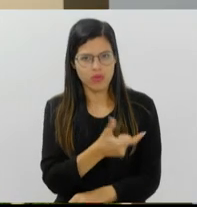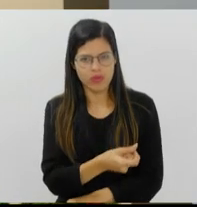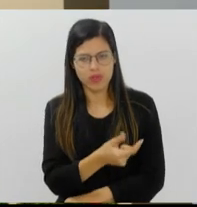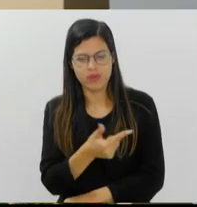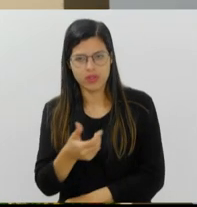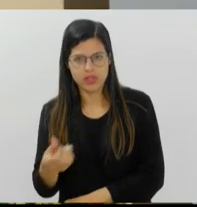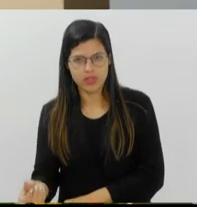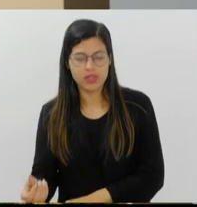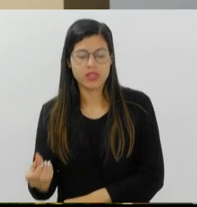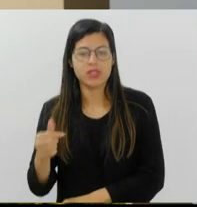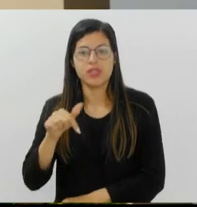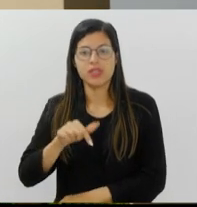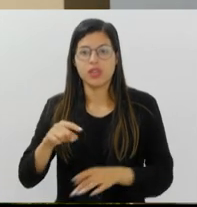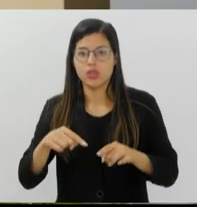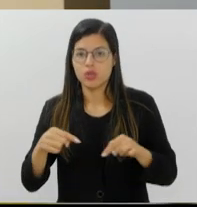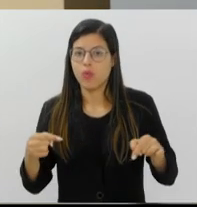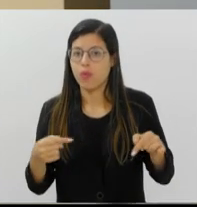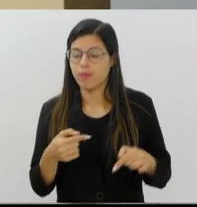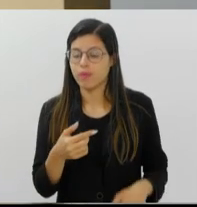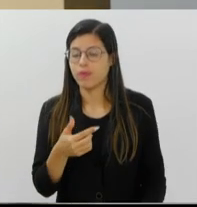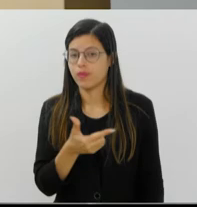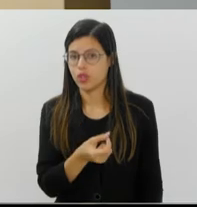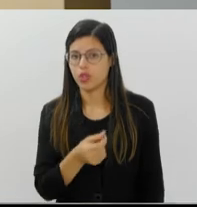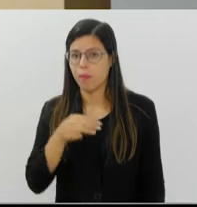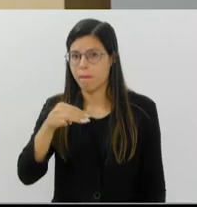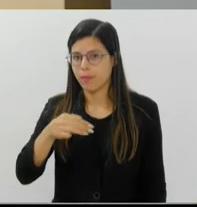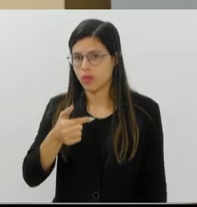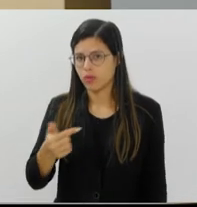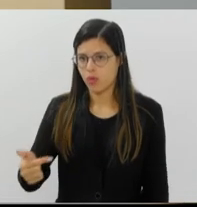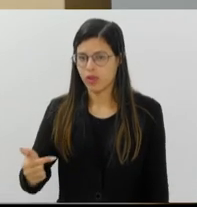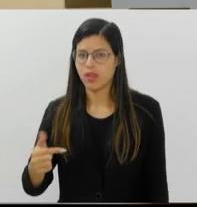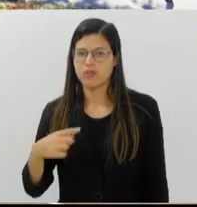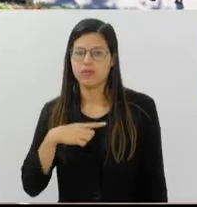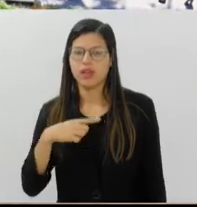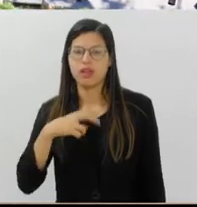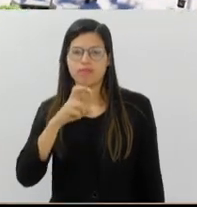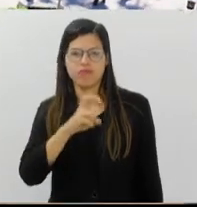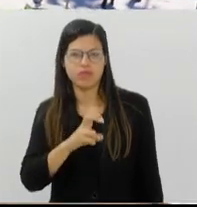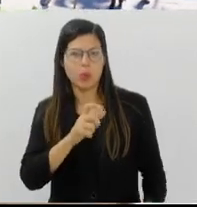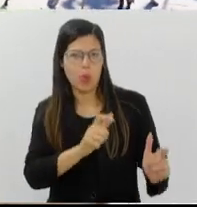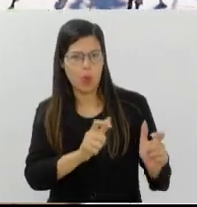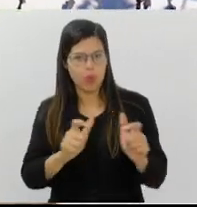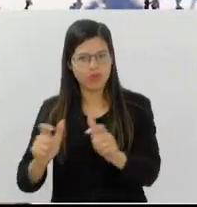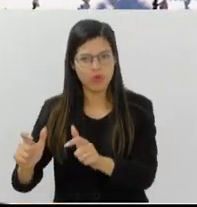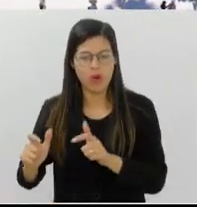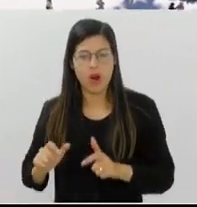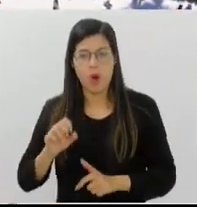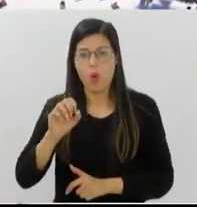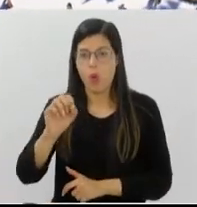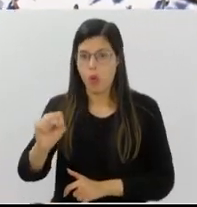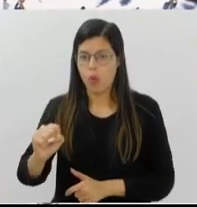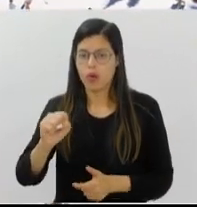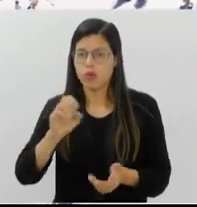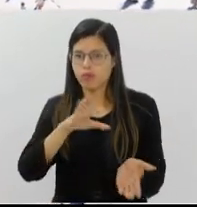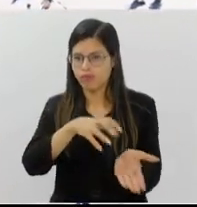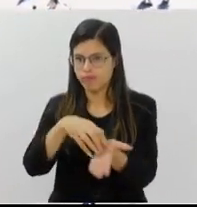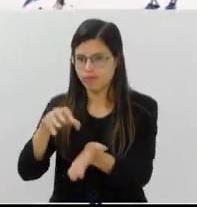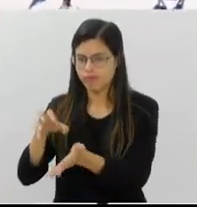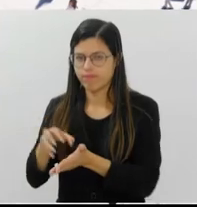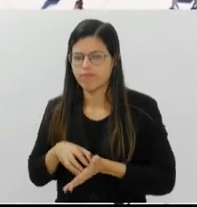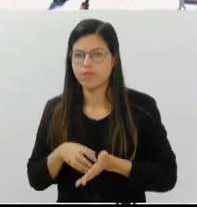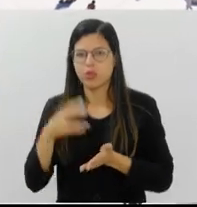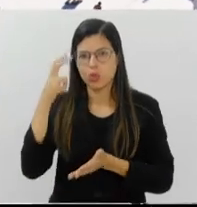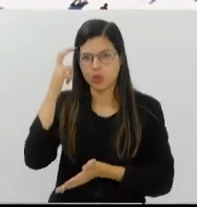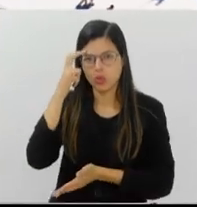mil metros quadrados de área construída, o novo Canecão terá 5 pavimentos e abrigará 8 unidades de entretenimento, incluindo